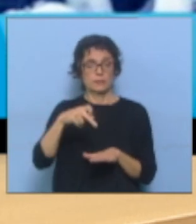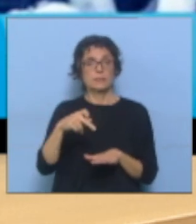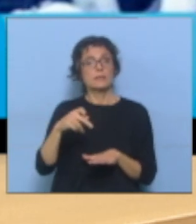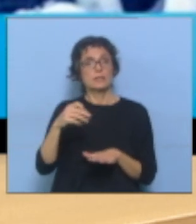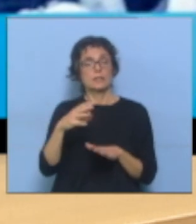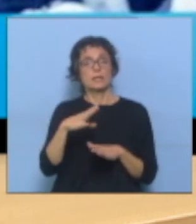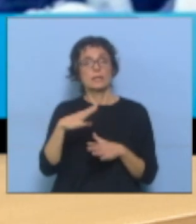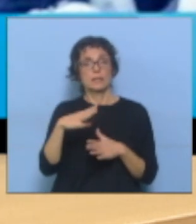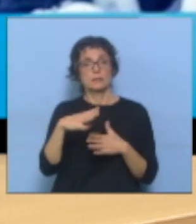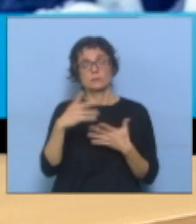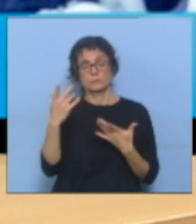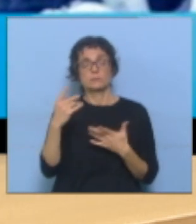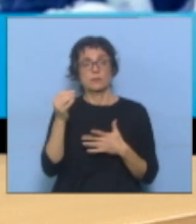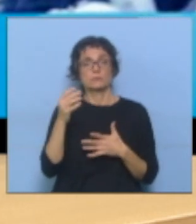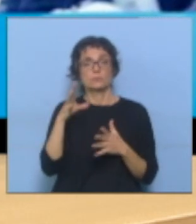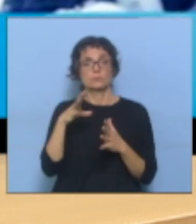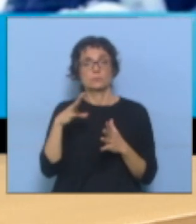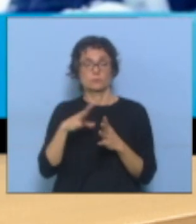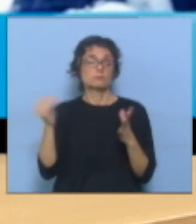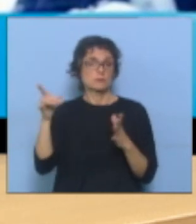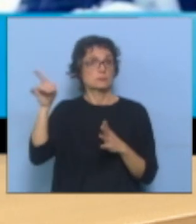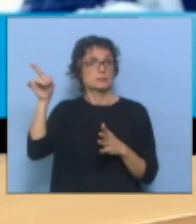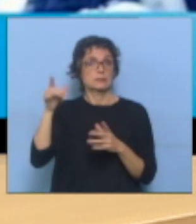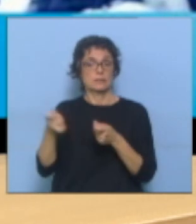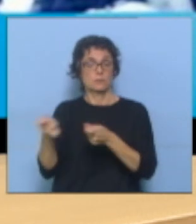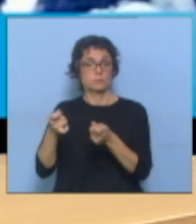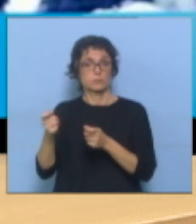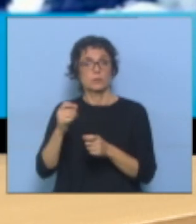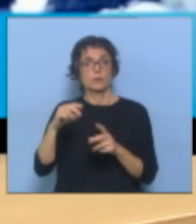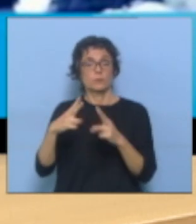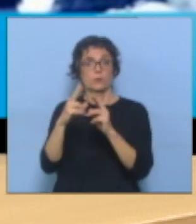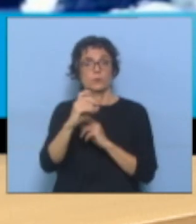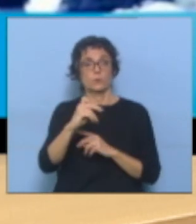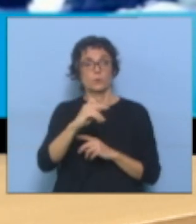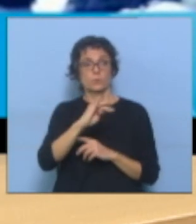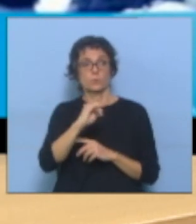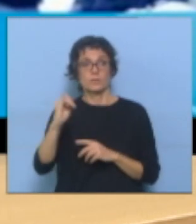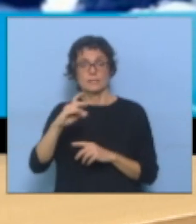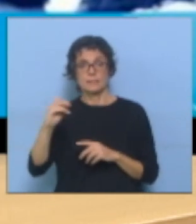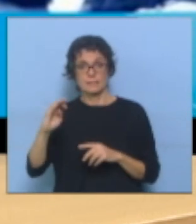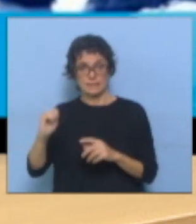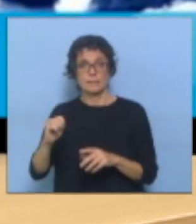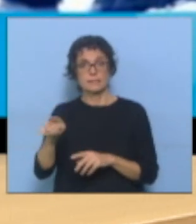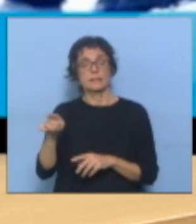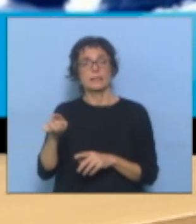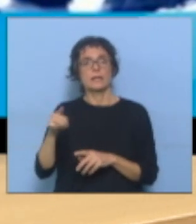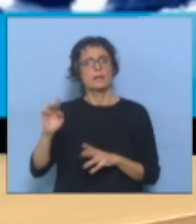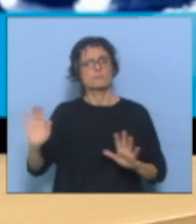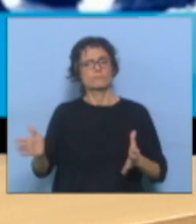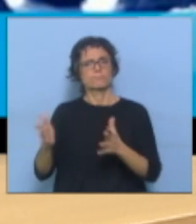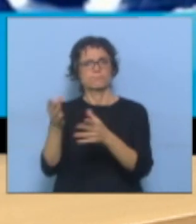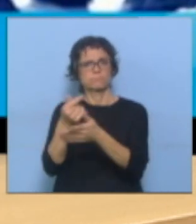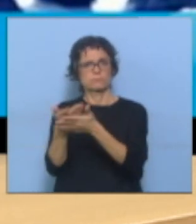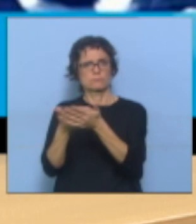o coordenador científico que o Papa nomeou, e que tem múltiplas... O professor Luigi Bruni promoveu a economia